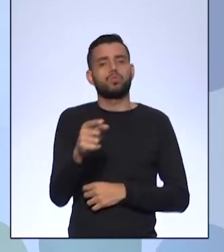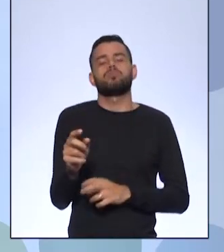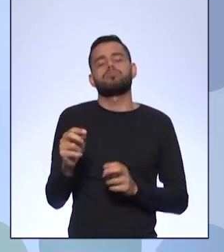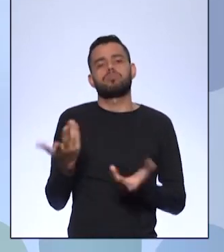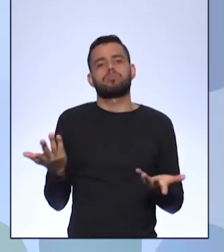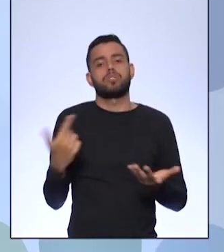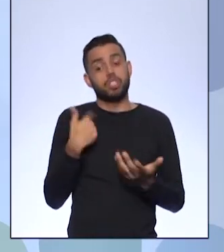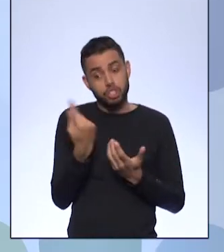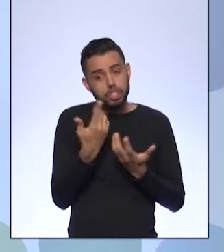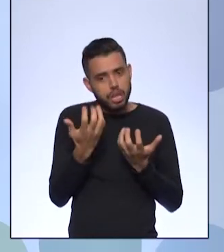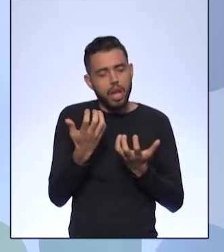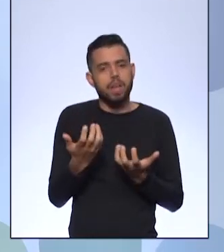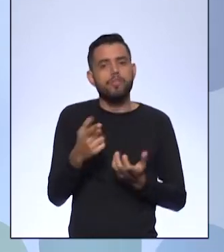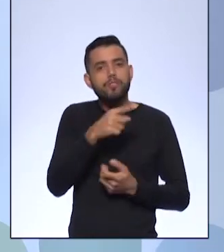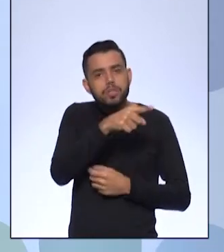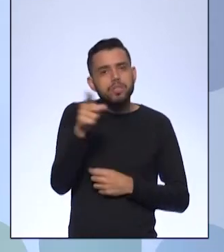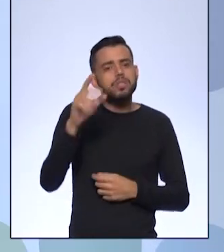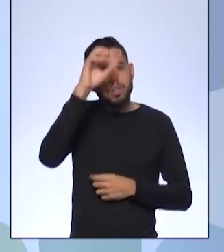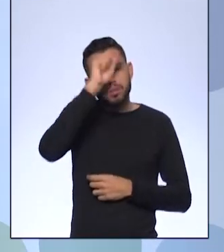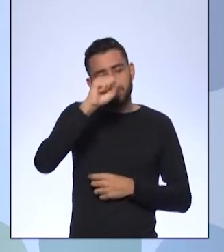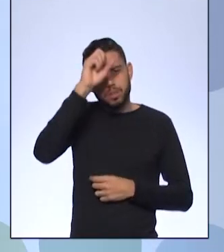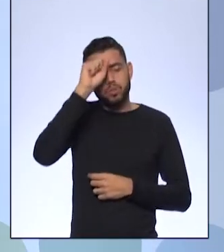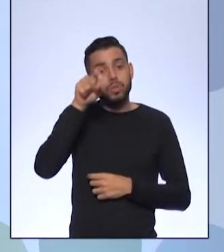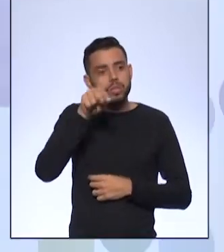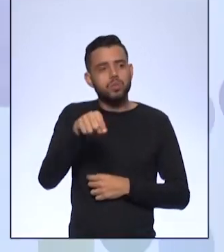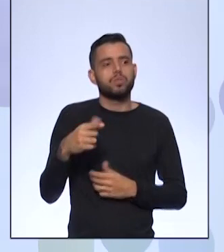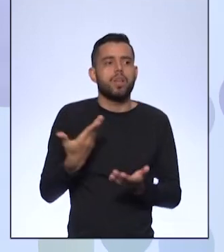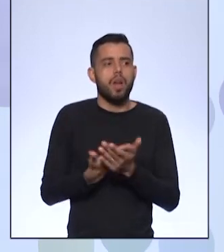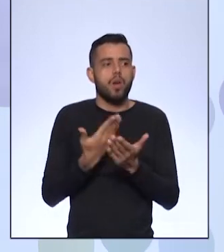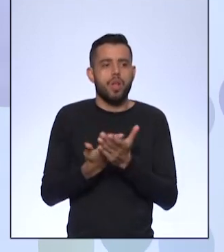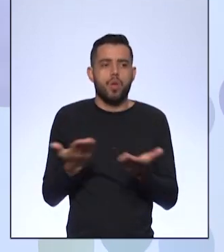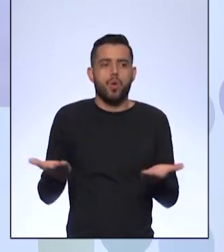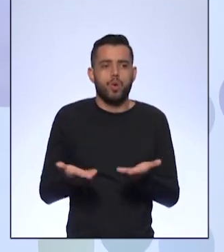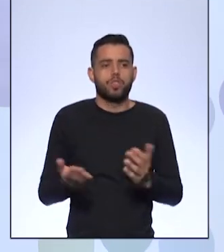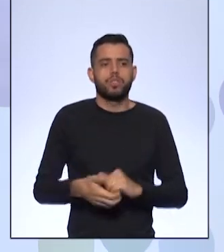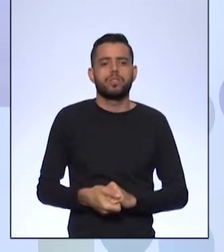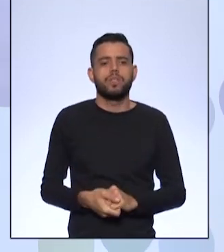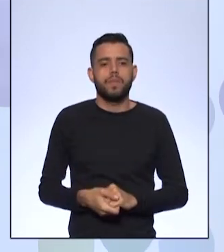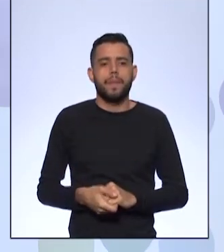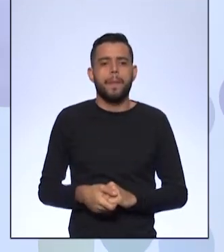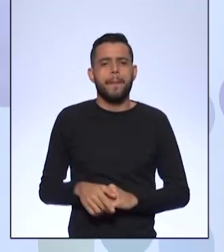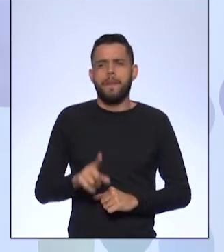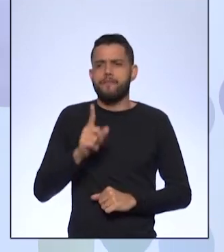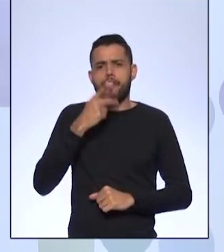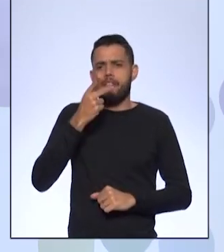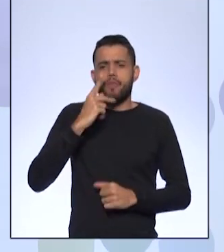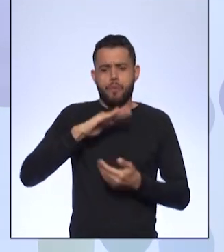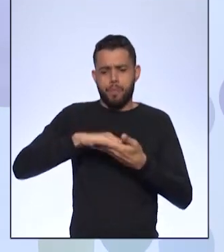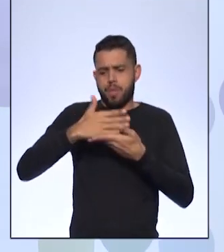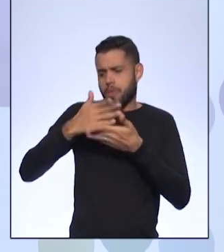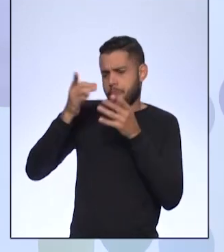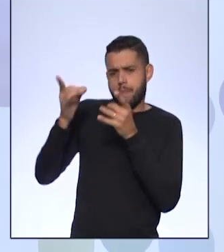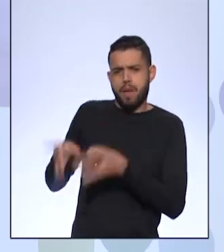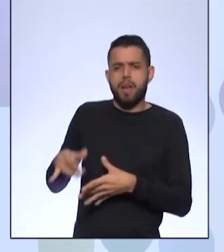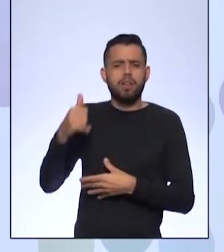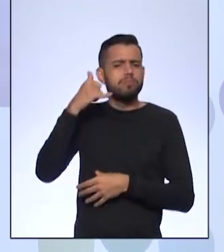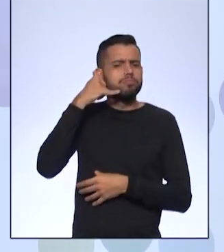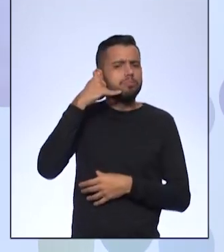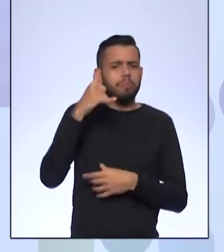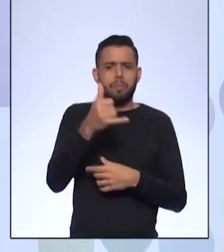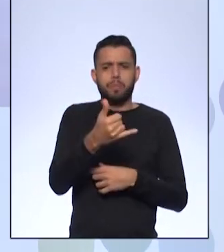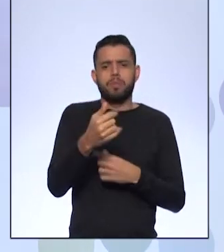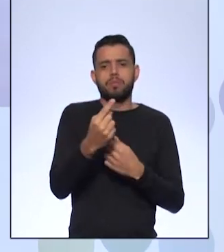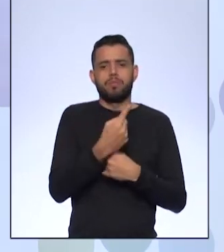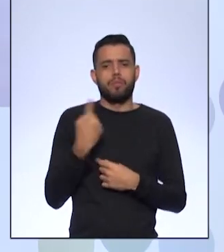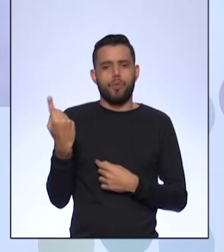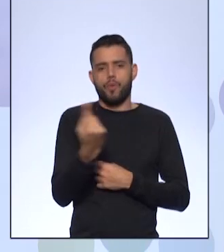que vocês saiam com esse conhecimento da nossa aula de hoje. Ninguém tá falando pra você jogar seu computador no lixo, entendeu? Colocar seu celular no micro-ondas. Não façam